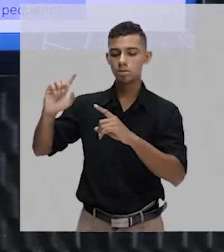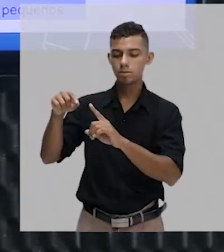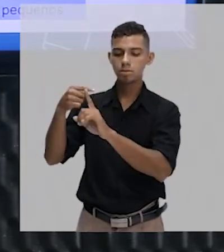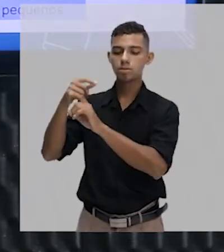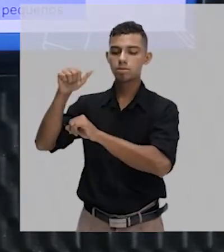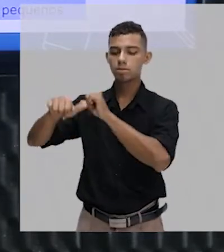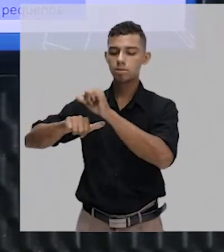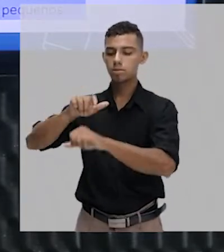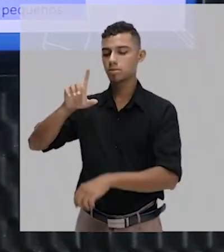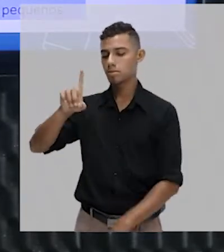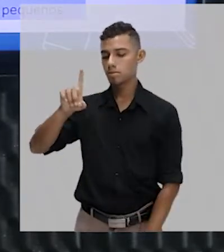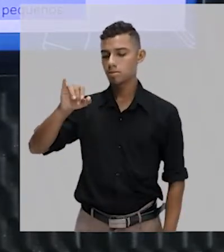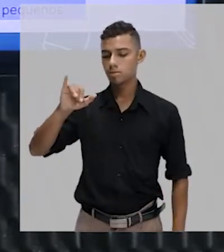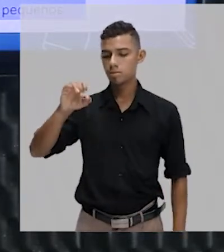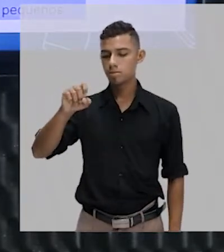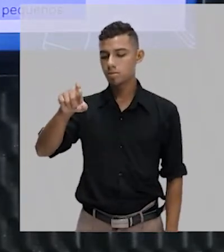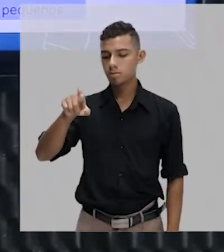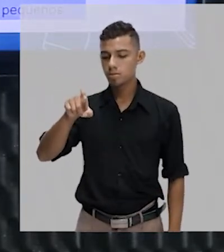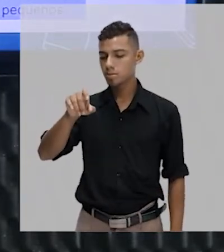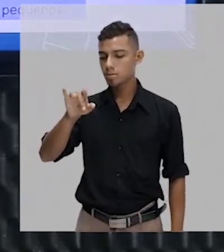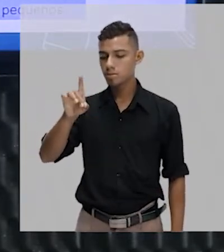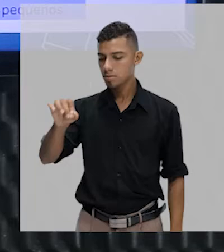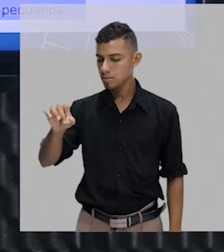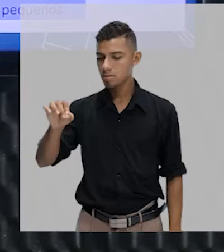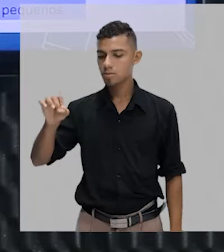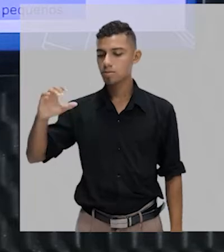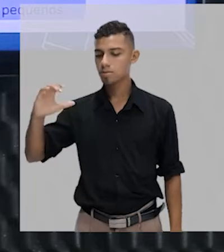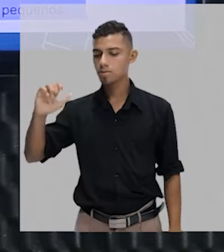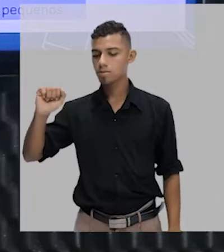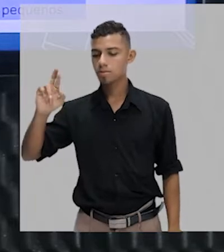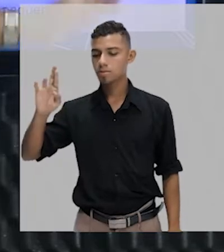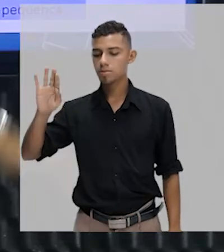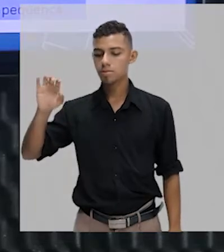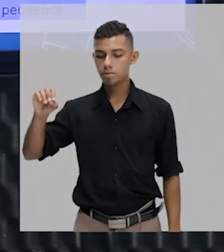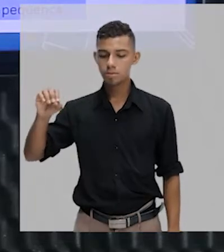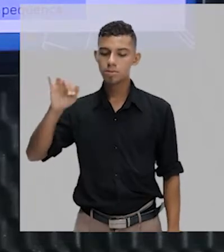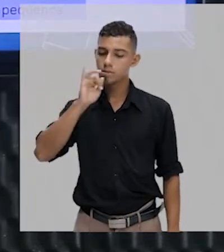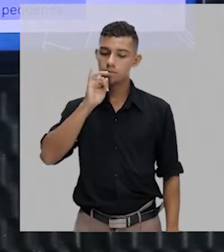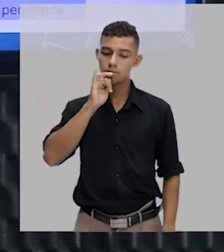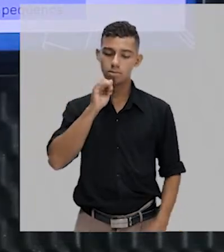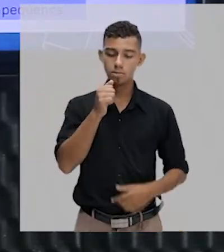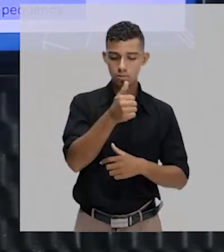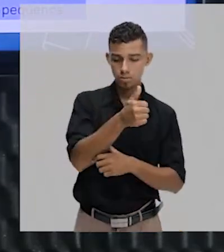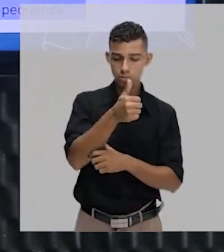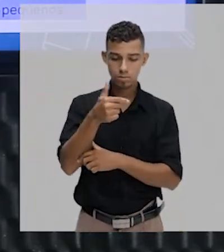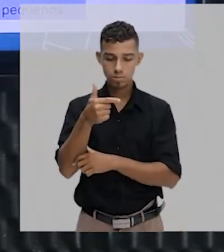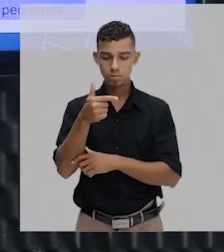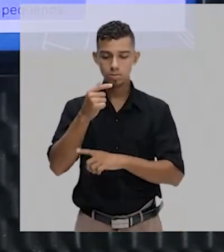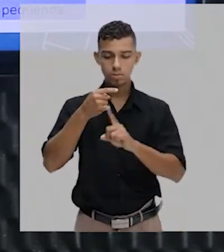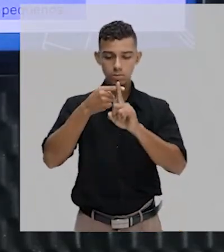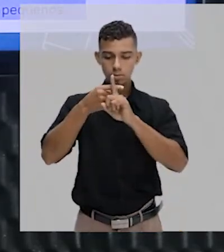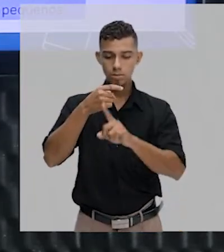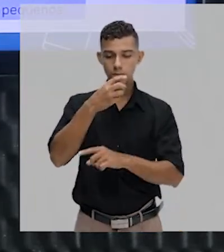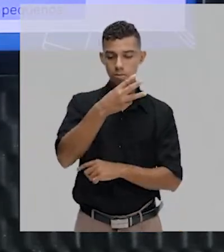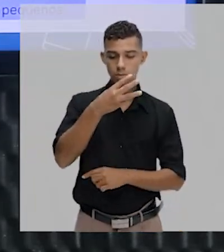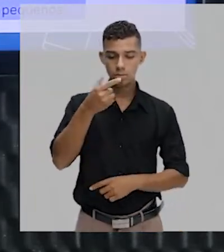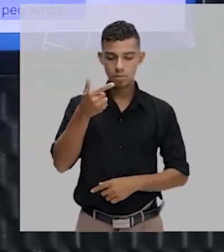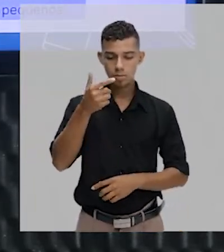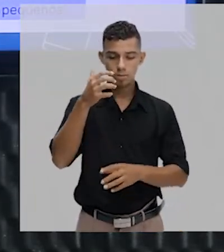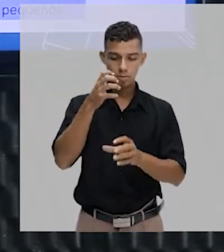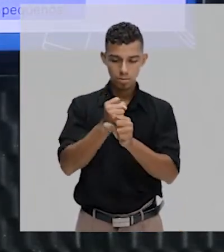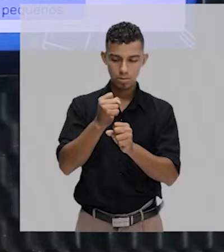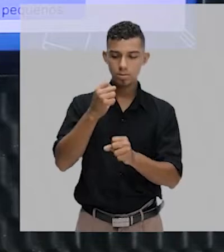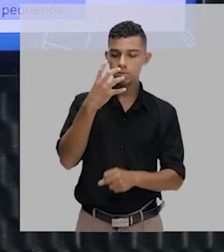o dióxido de carbono. Porque 12 mais 32, 44 gramas, que seria a massa do dióxido